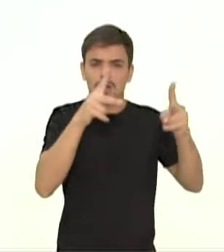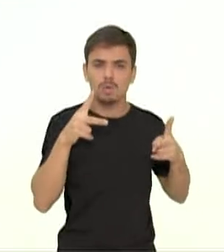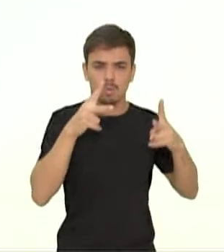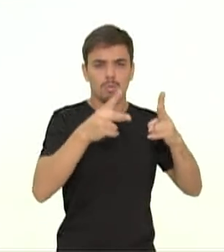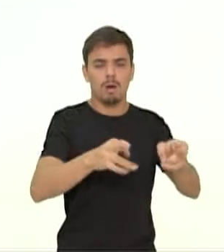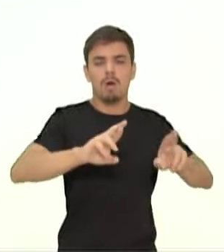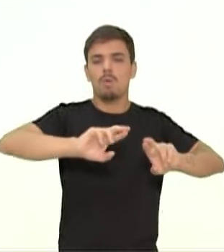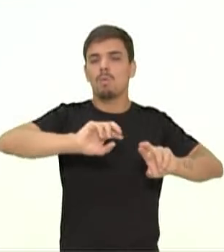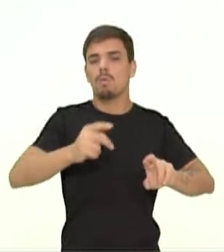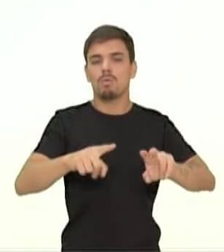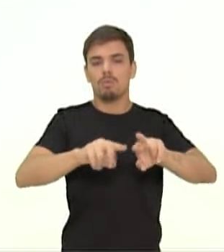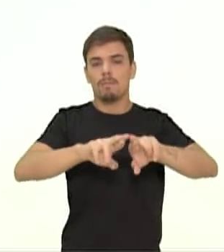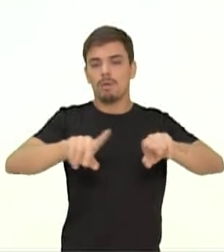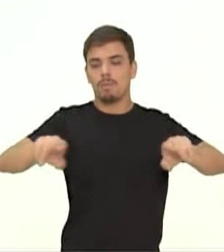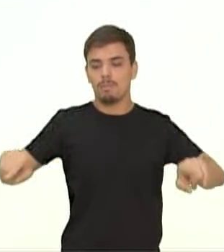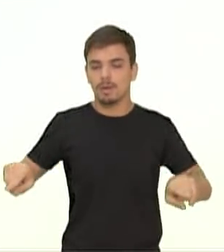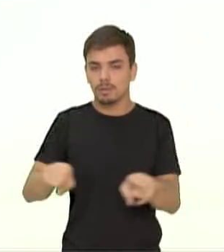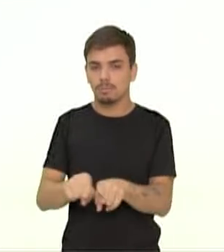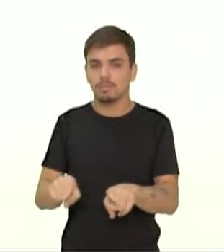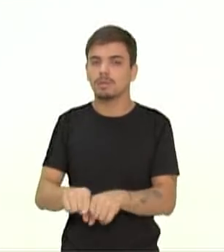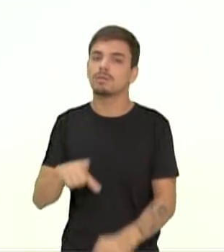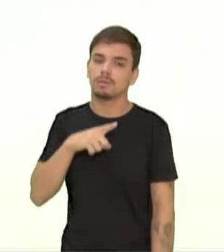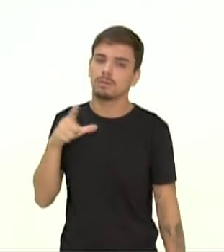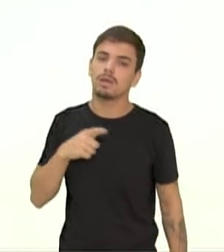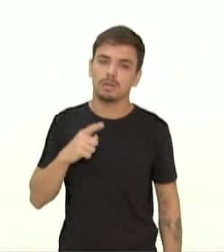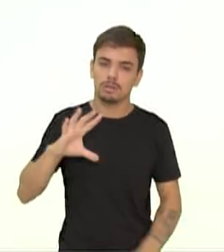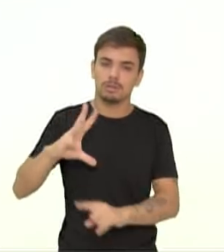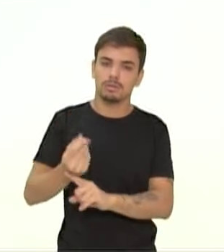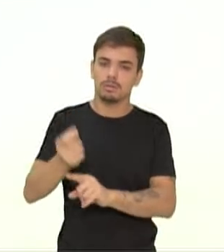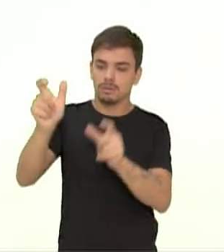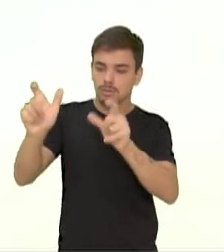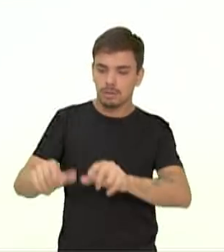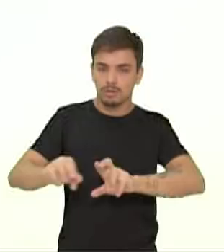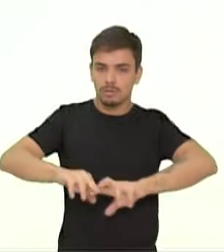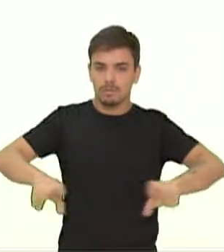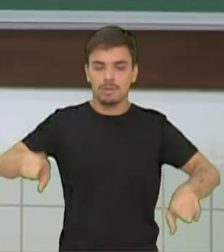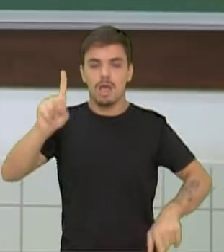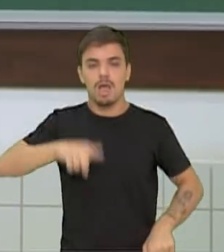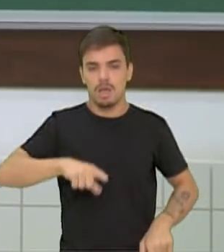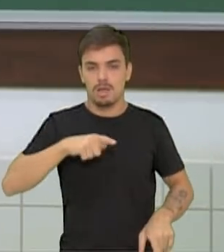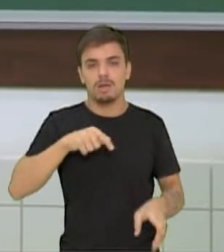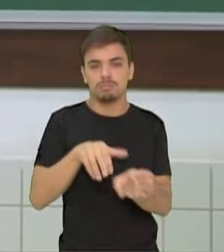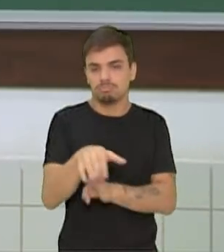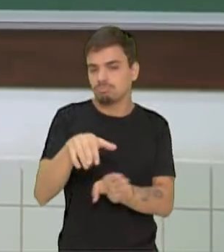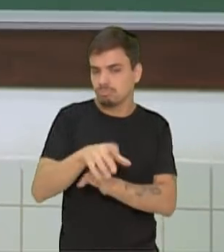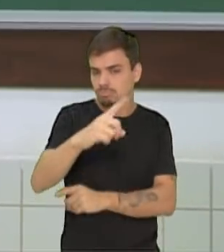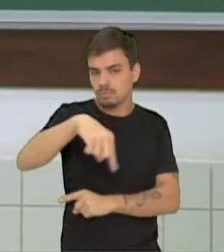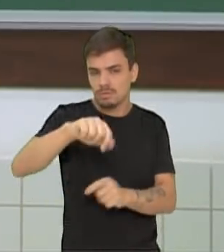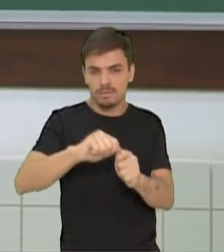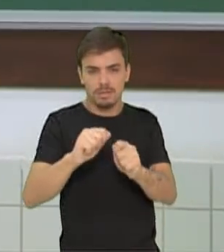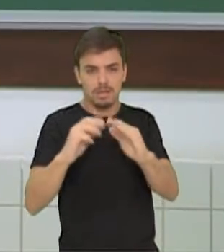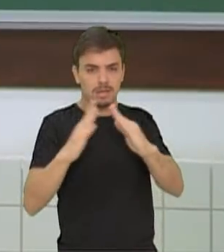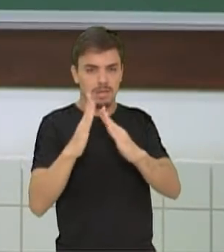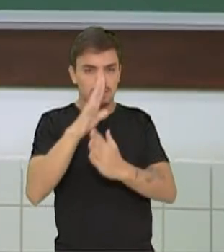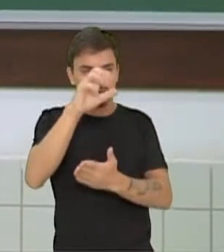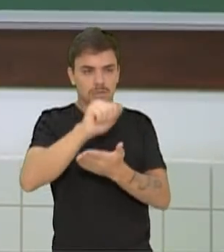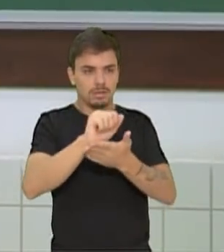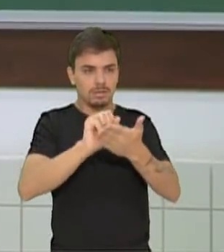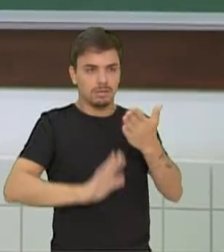uma variada, né? Conhece artistas de lugares diferentes. Então, é a sugestão de atividade para você fazer em casa,